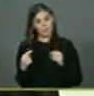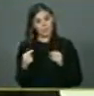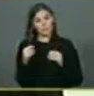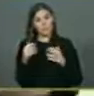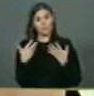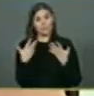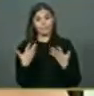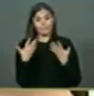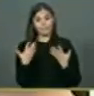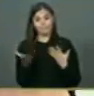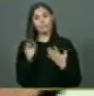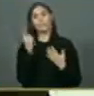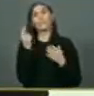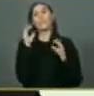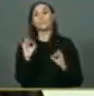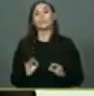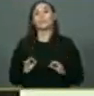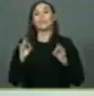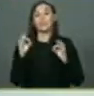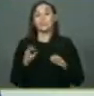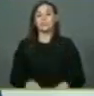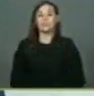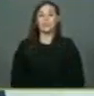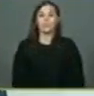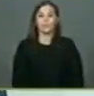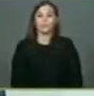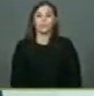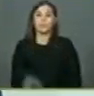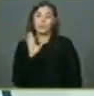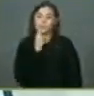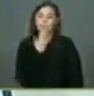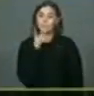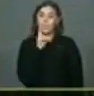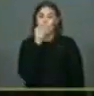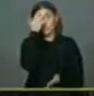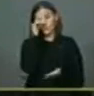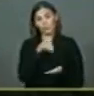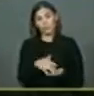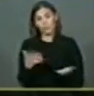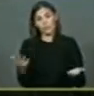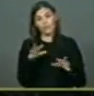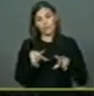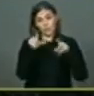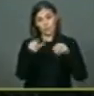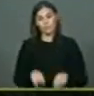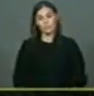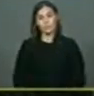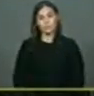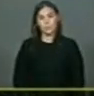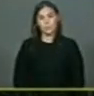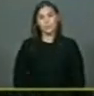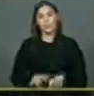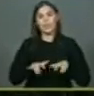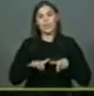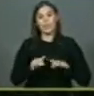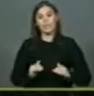E agora estou a fazer outro tratamento com everolimus. Pronto, os valores têm evoluído. O cancro